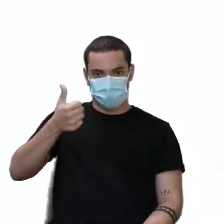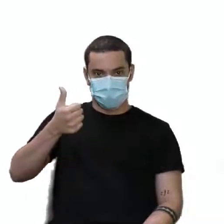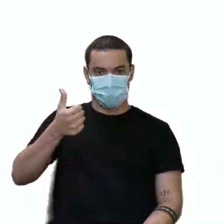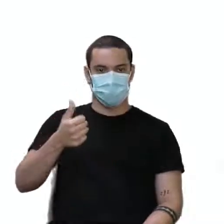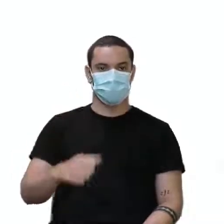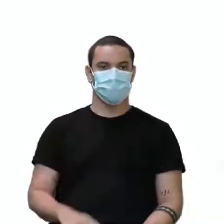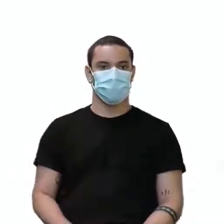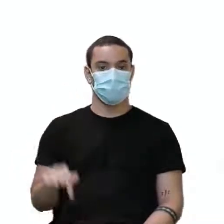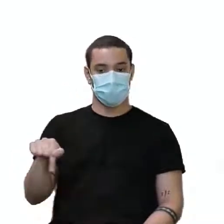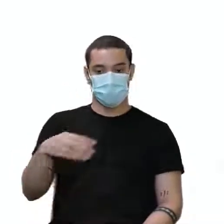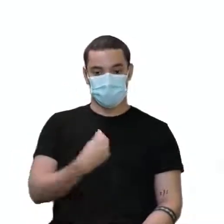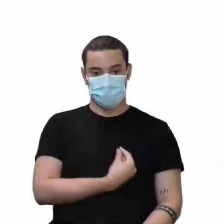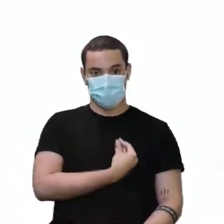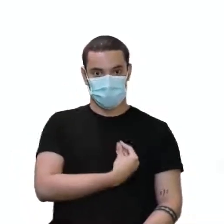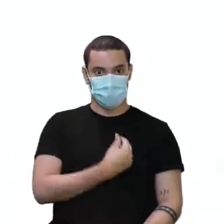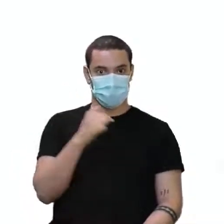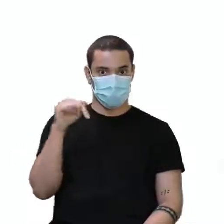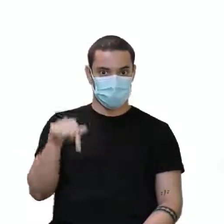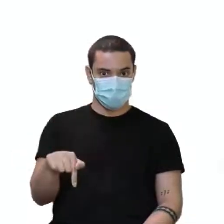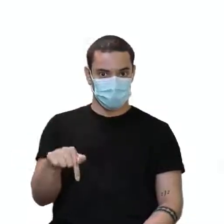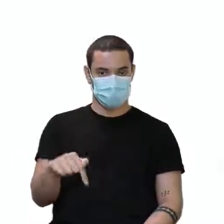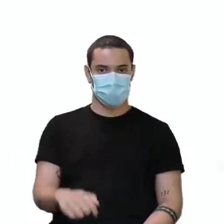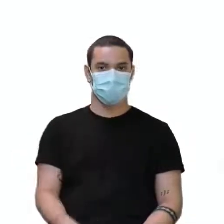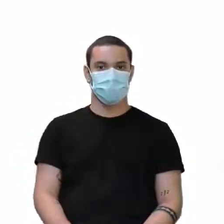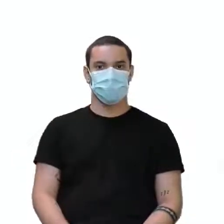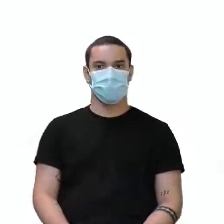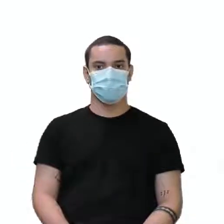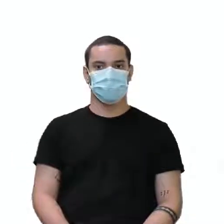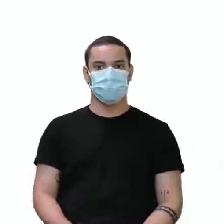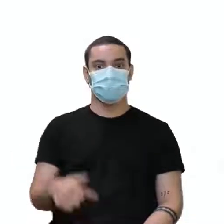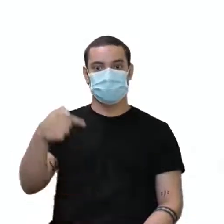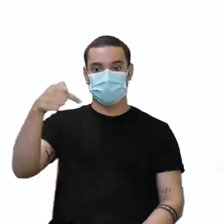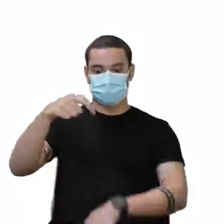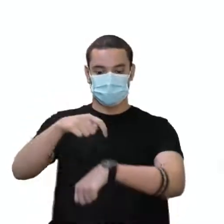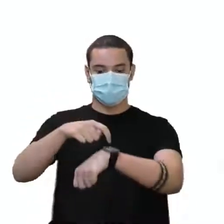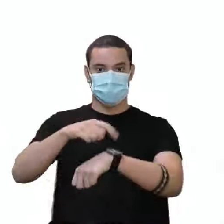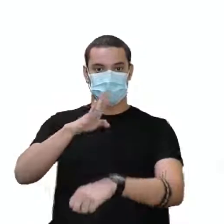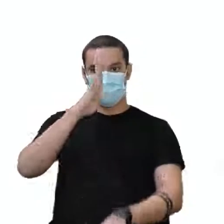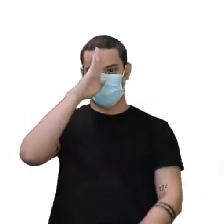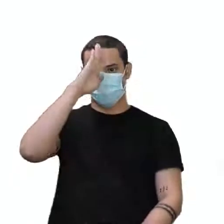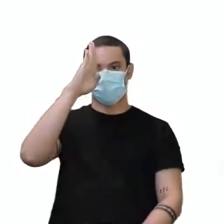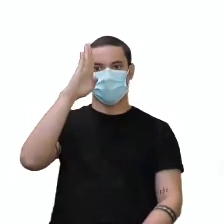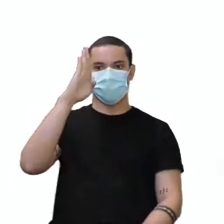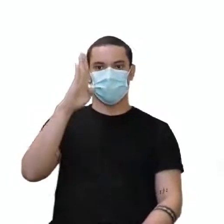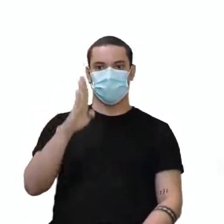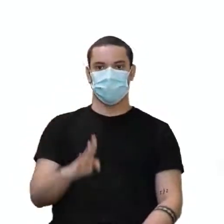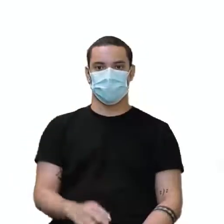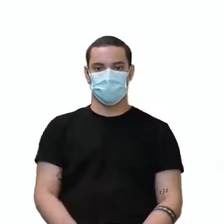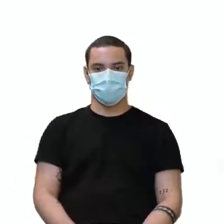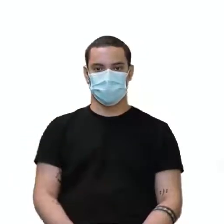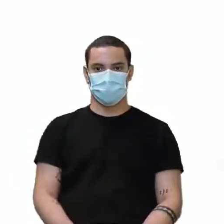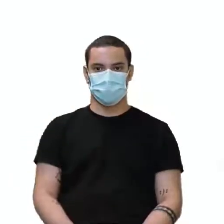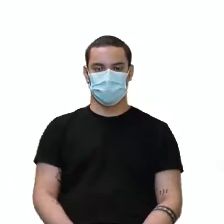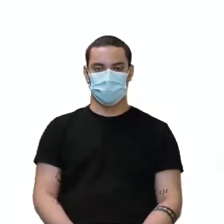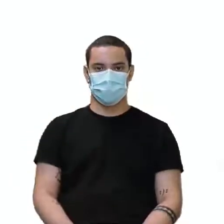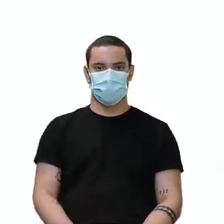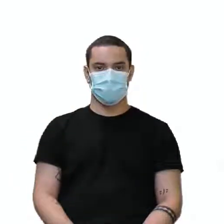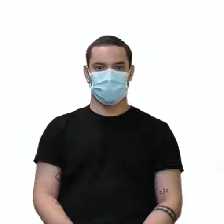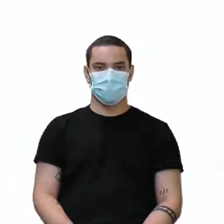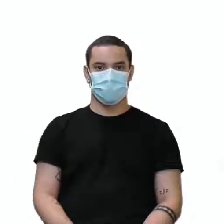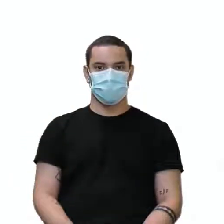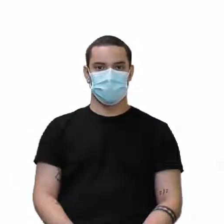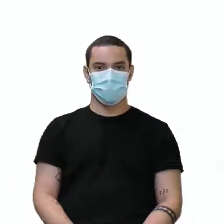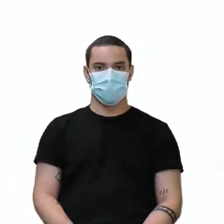estou aqui. Aí eu tenho 7 horas aqui em ponto, o'clock. Eu estou aqui 7 horas em ponto. Aí eu